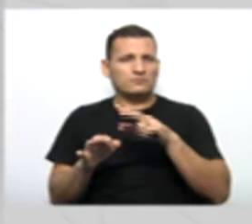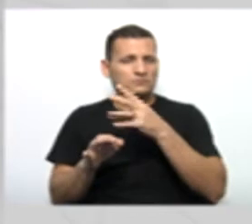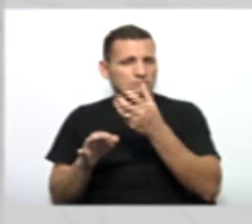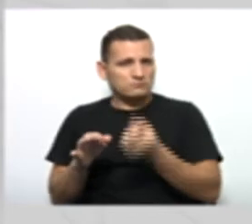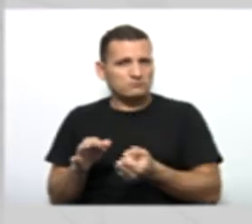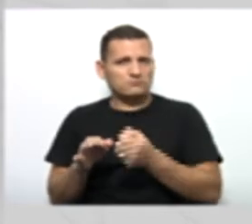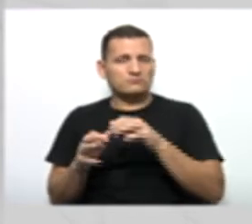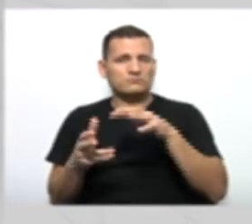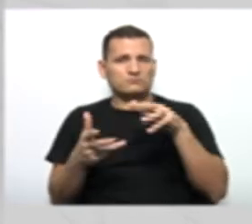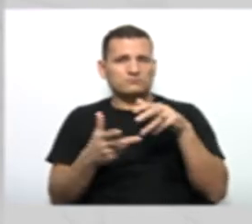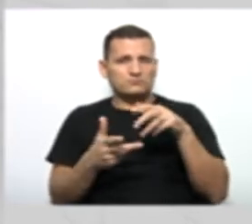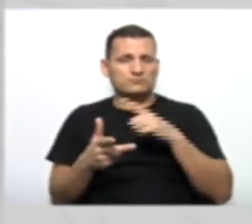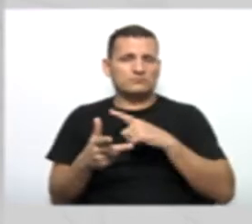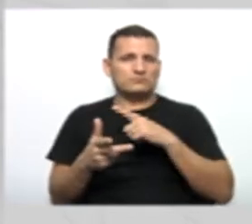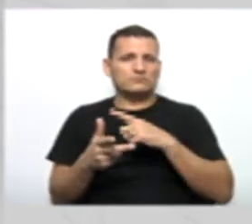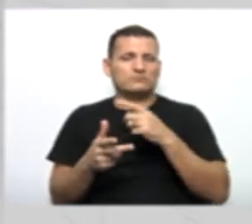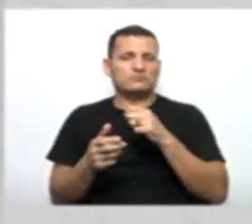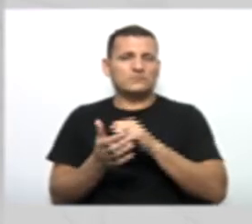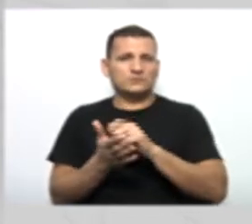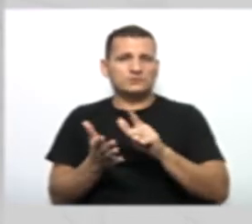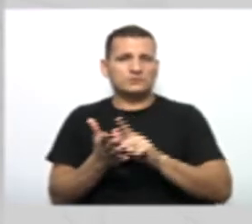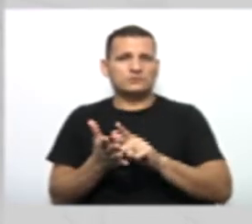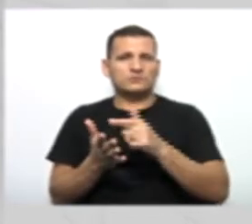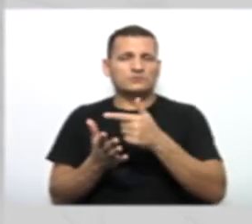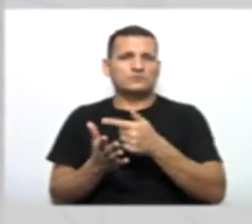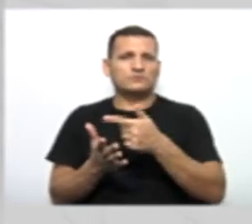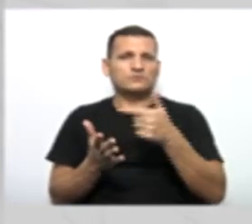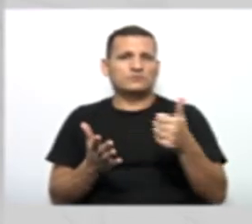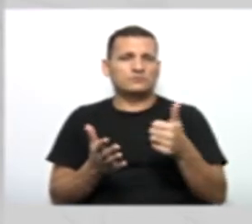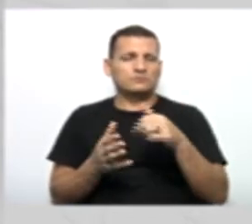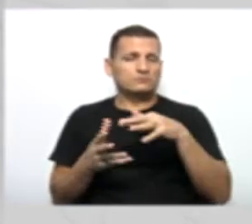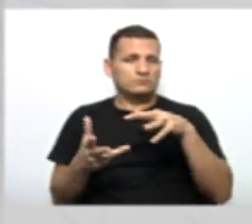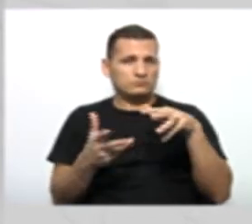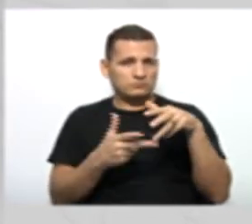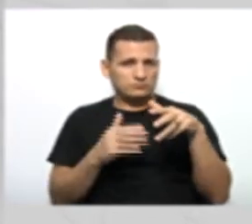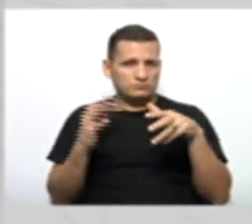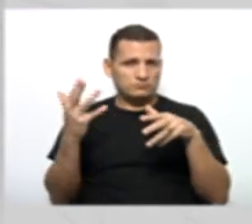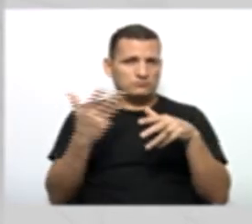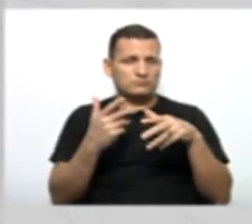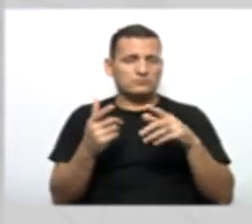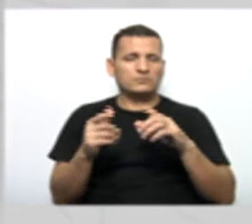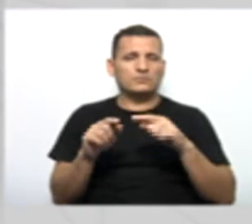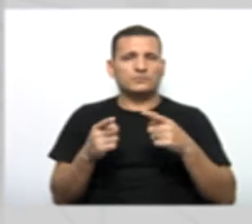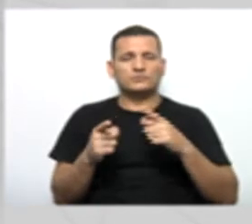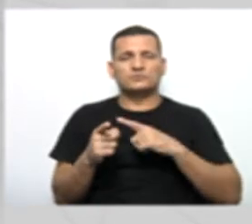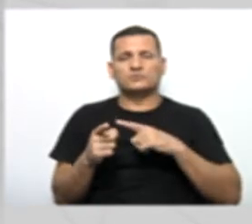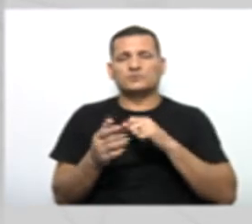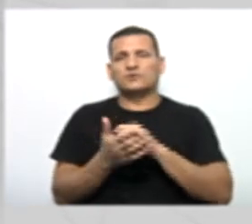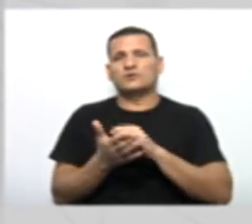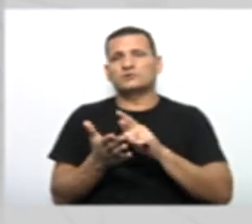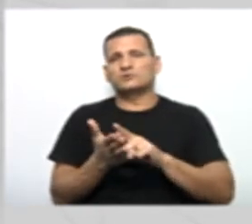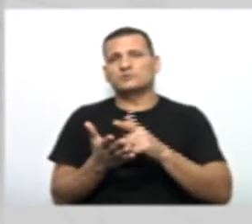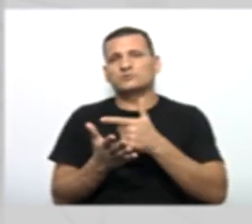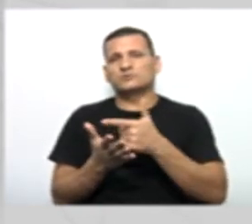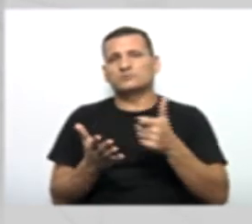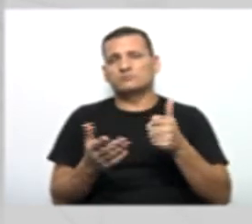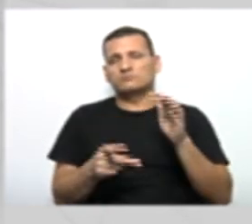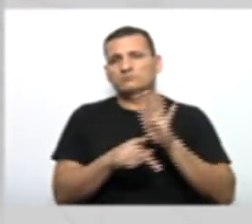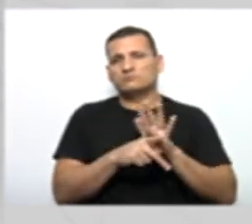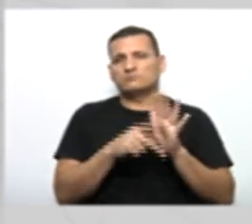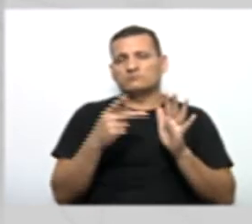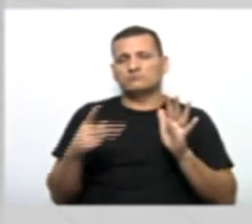temos a Agenda 21 para todo o mundo, depois temos a Agenda 21 para um país específico. Dentro daquele país,